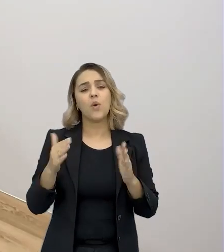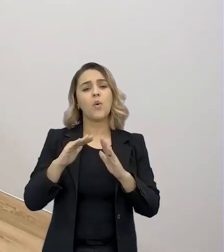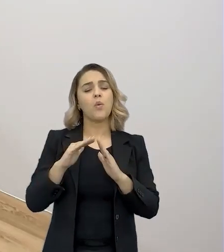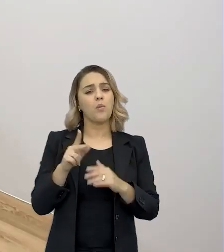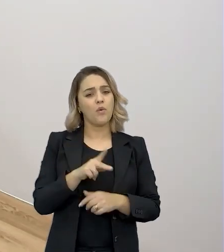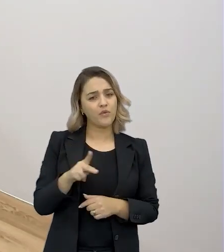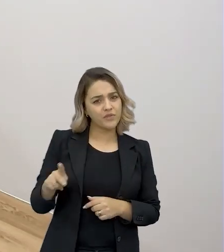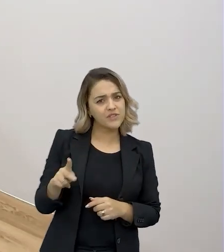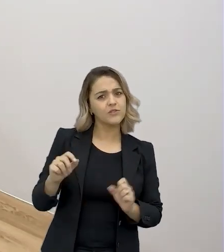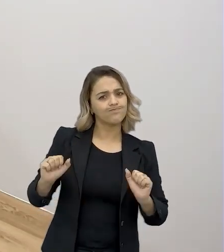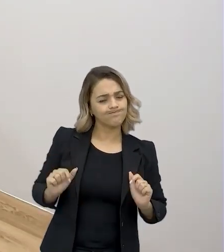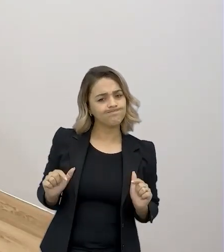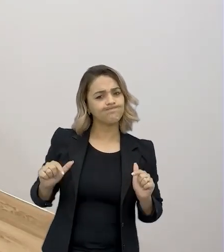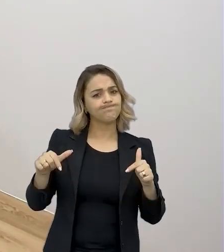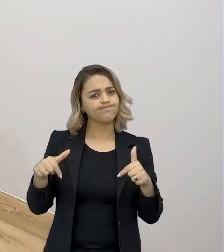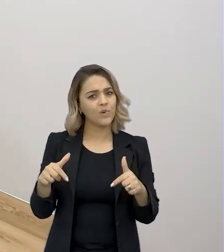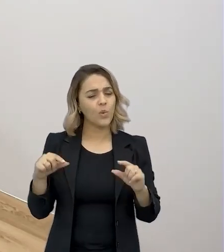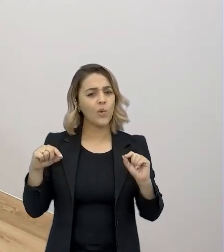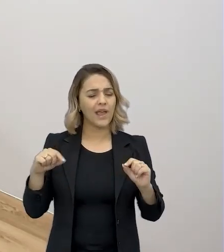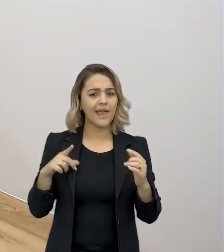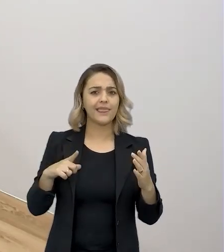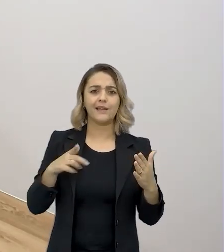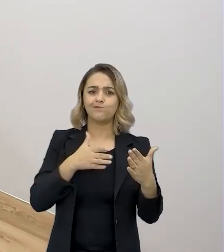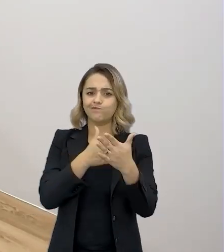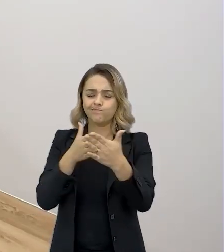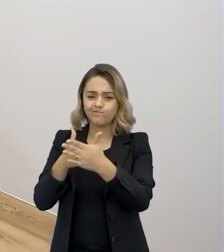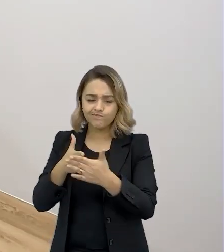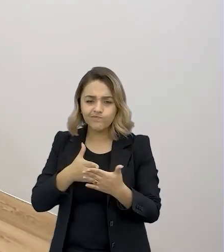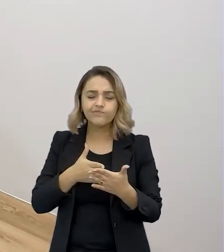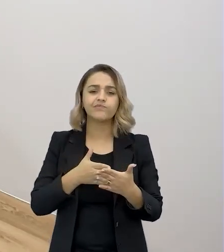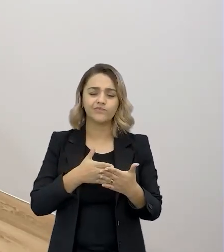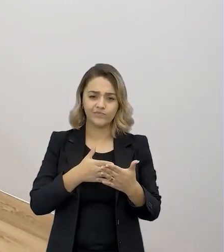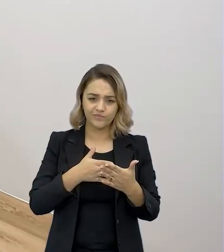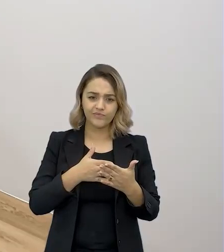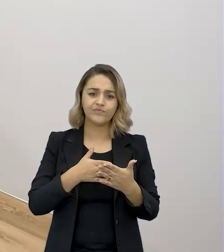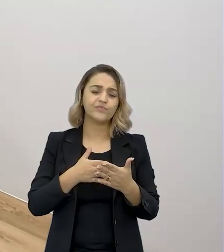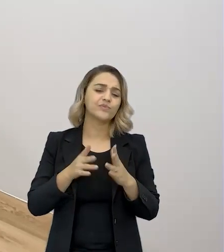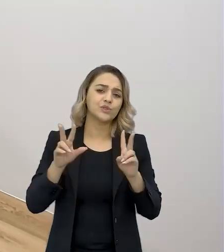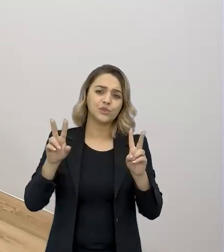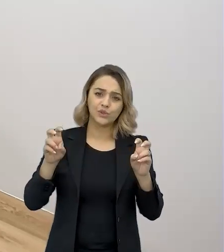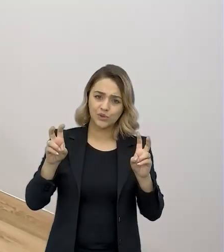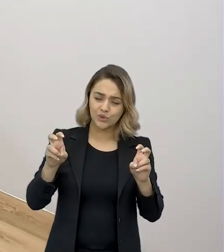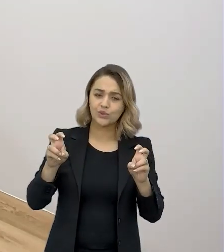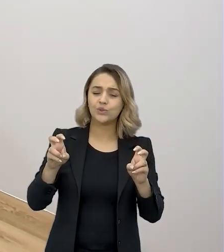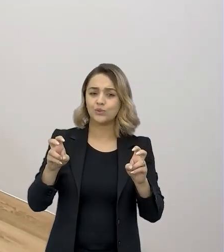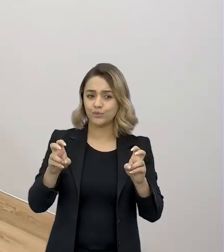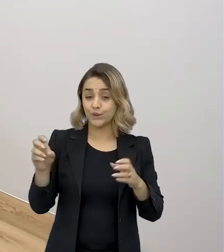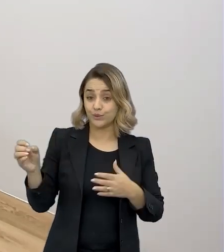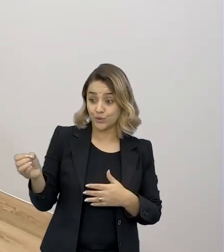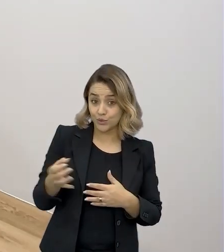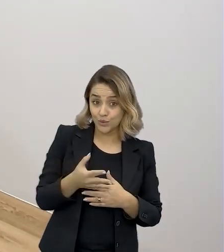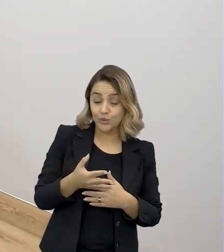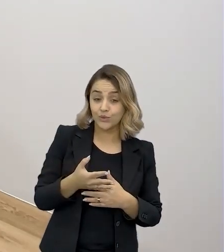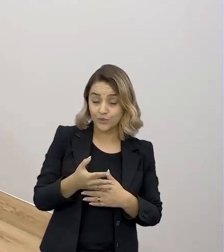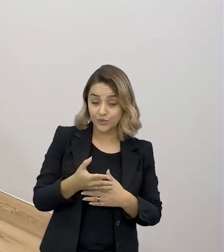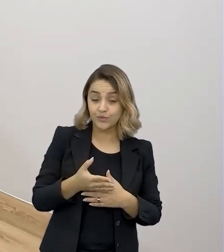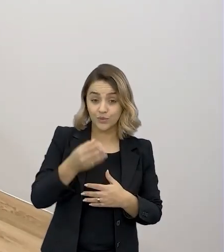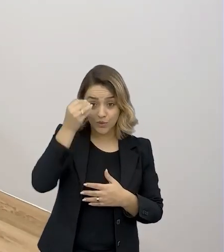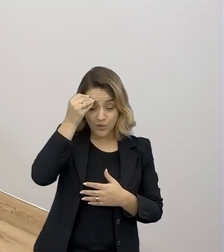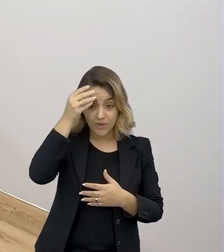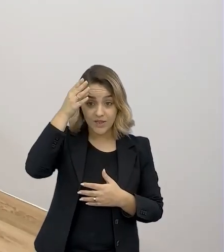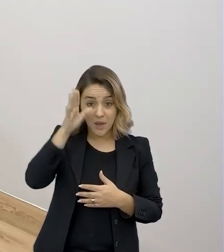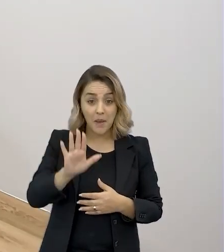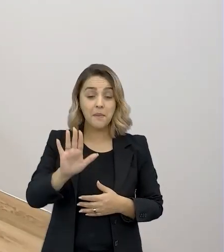eles enfrentam sim essa barreira, né? Em relação ao novo. Mas o nosso